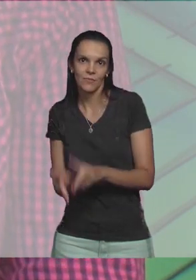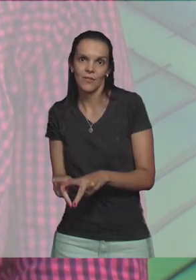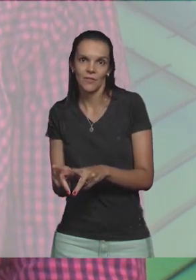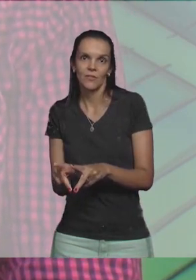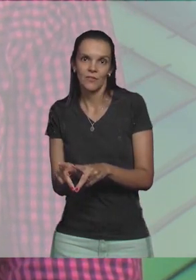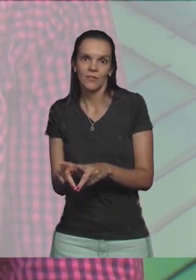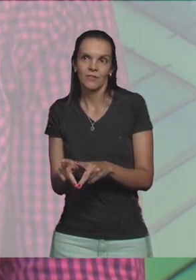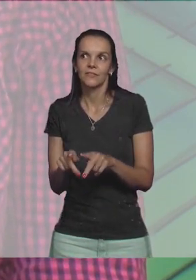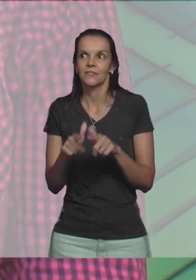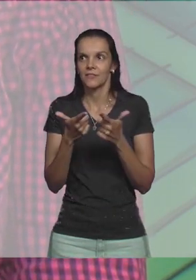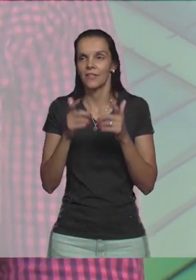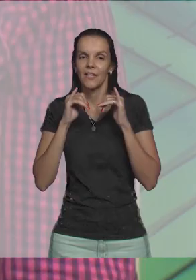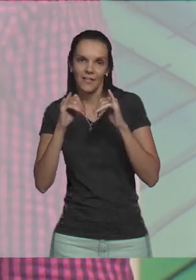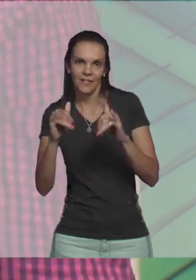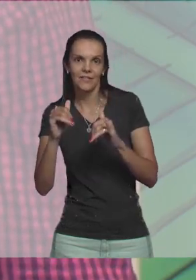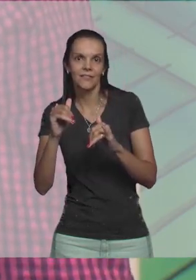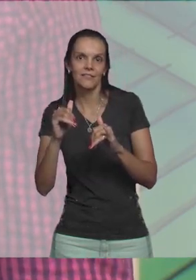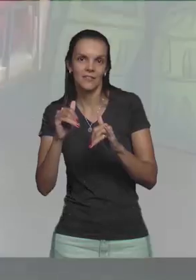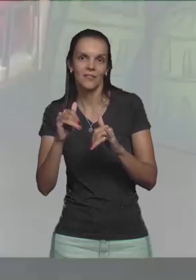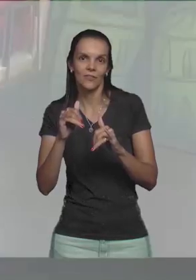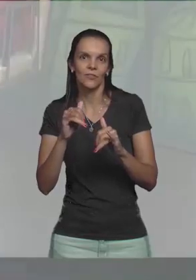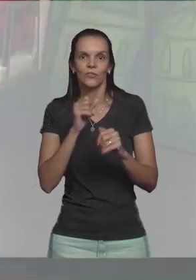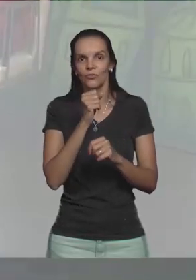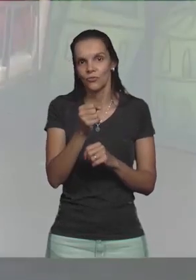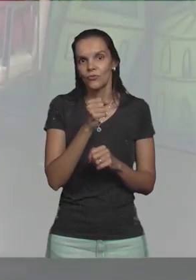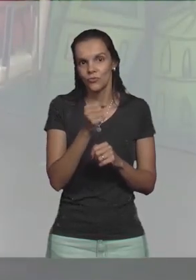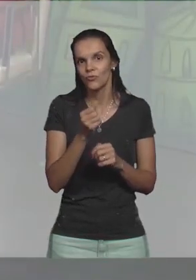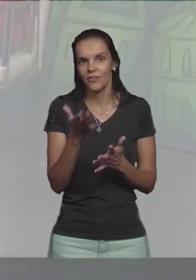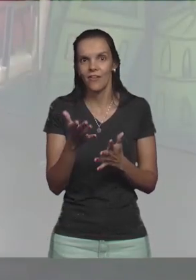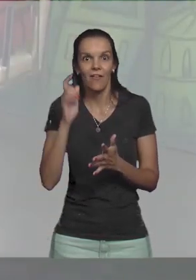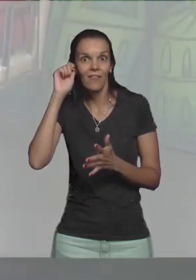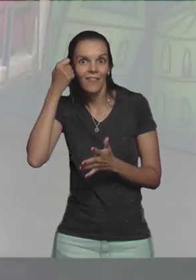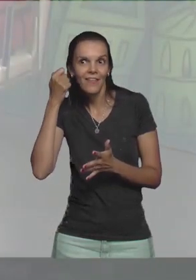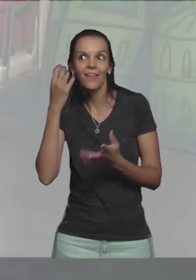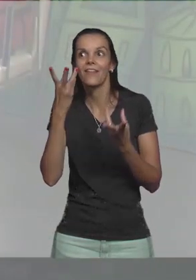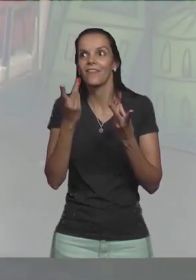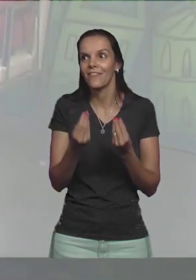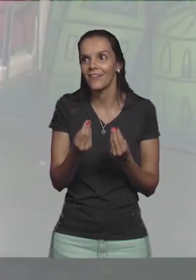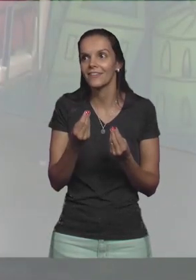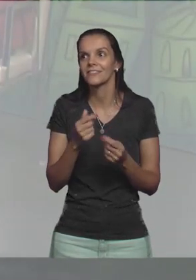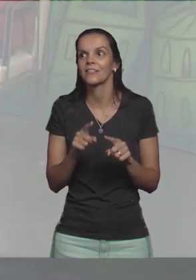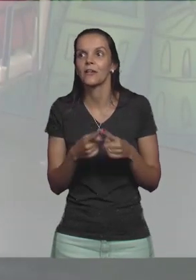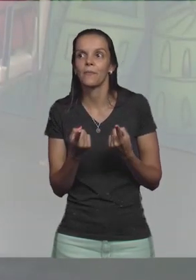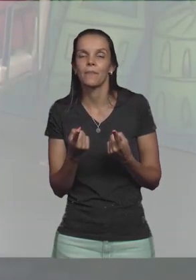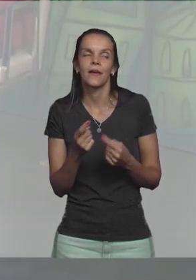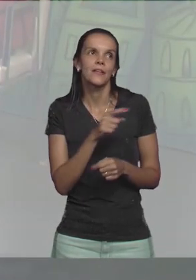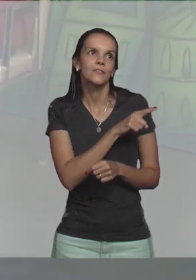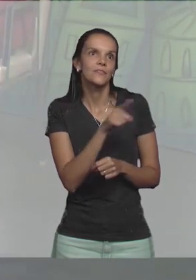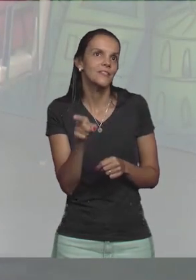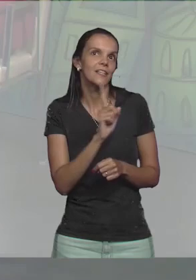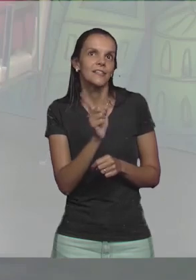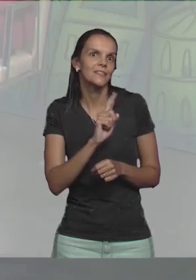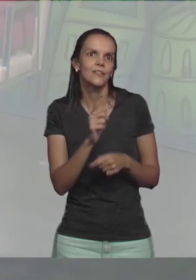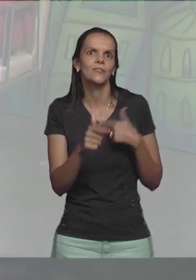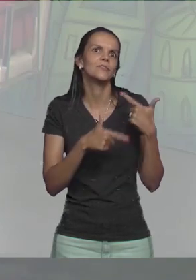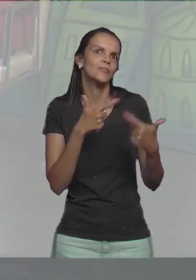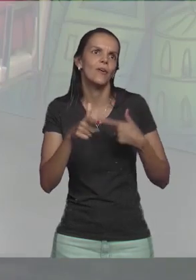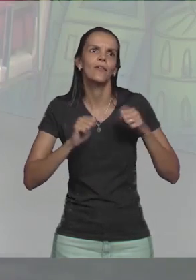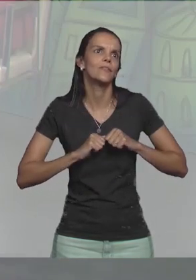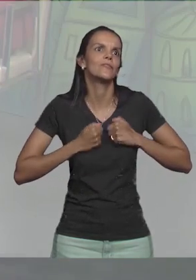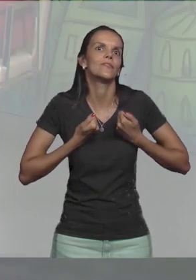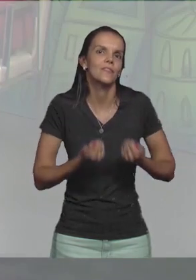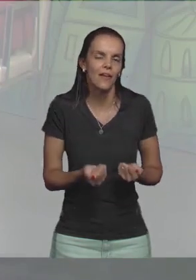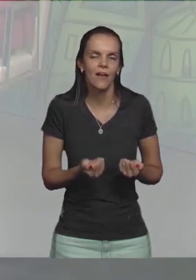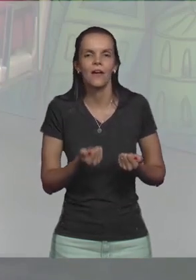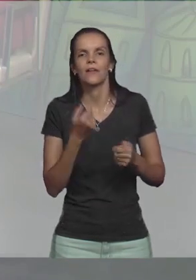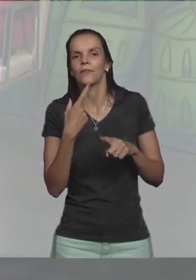redação do jornal? 2, eu e mais uma. Sabe? Mas é porque vocês não fizeram por onde, é porque as pessoas não se